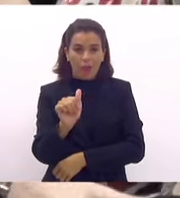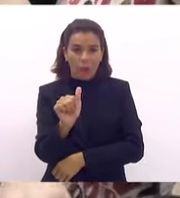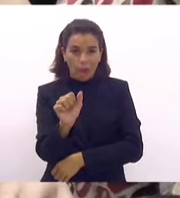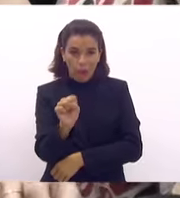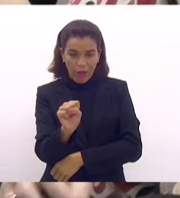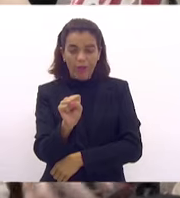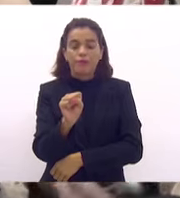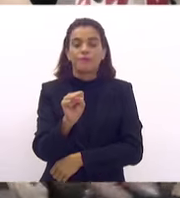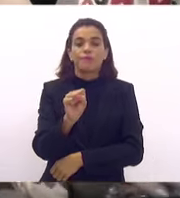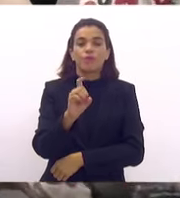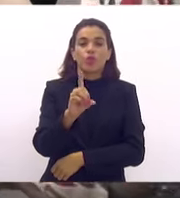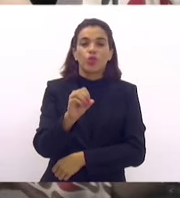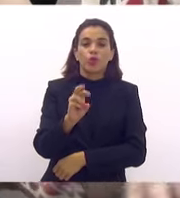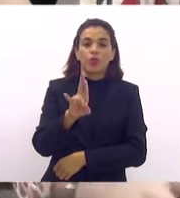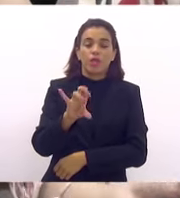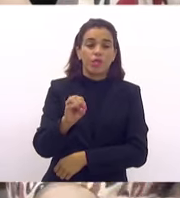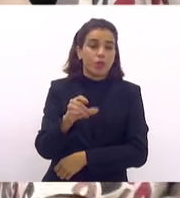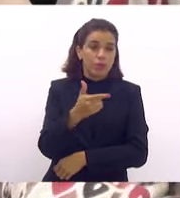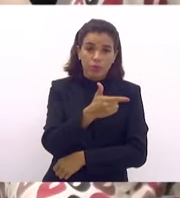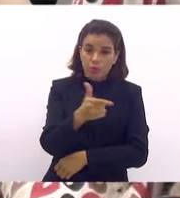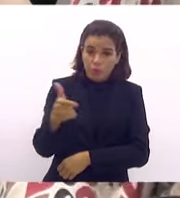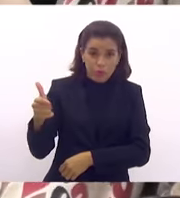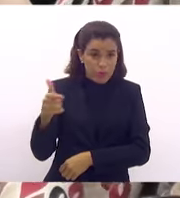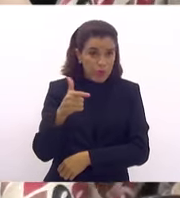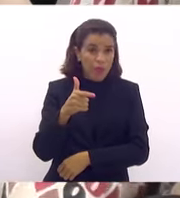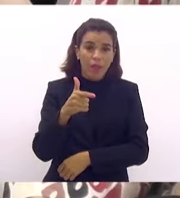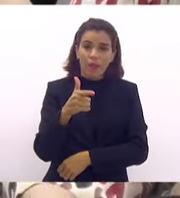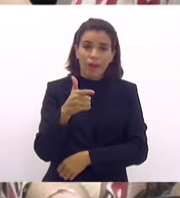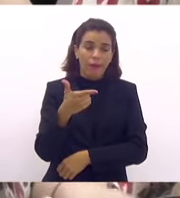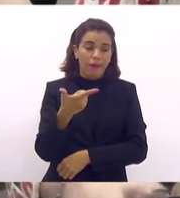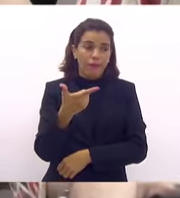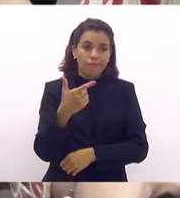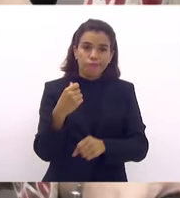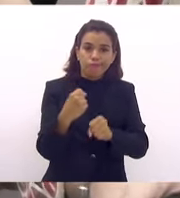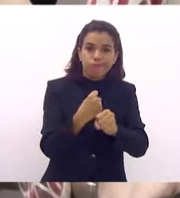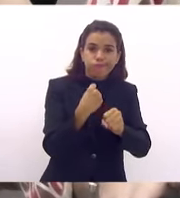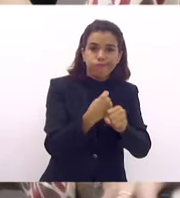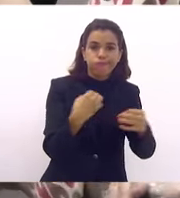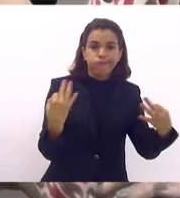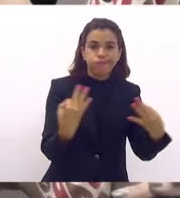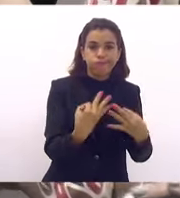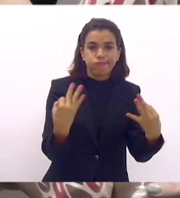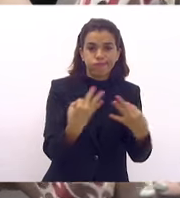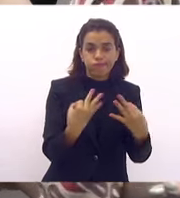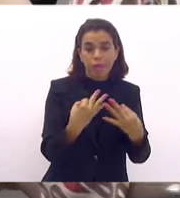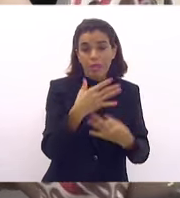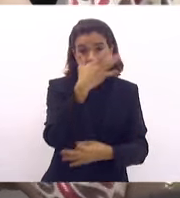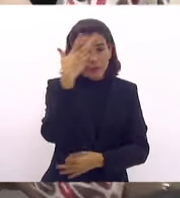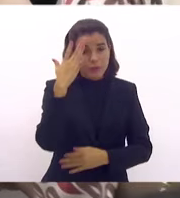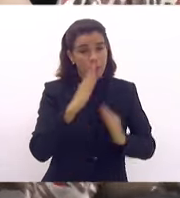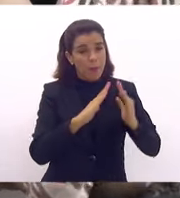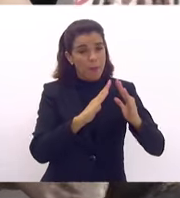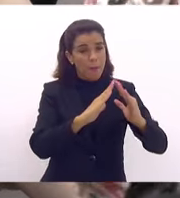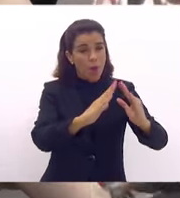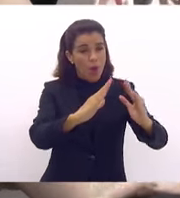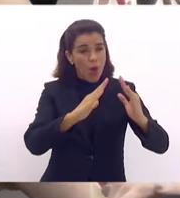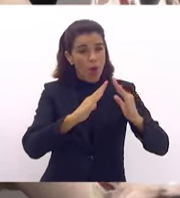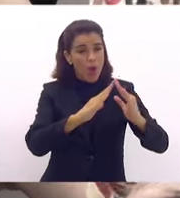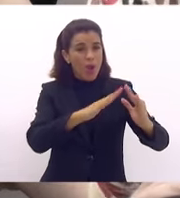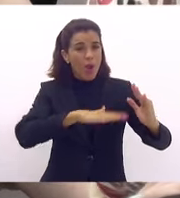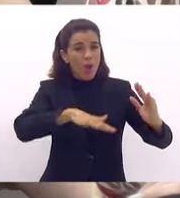chão, que não tem asfalto, o pessoal vive ali no local completamente de